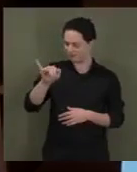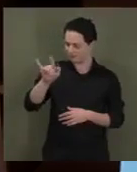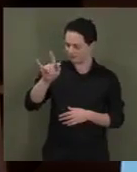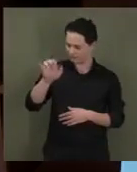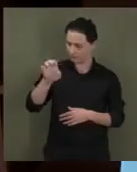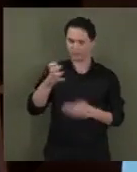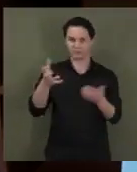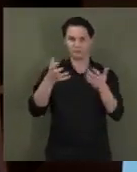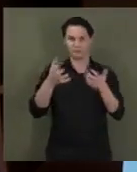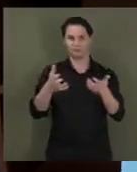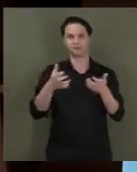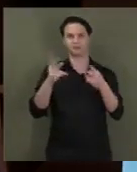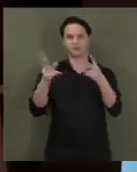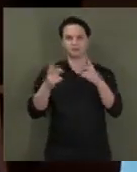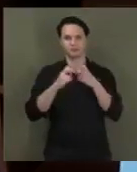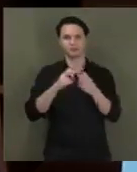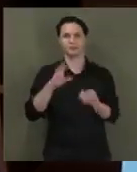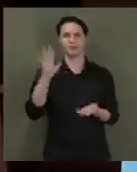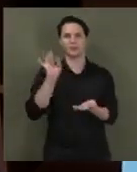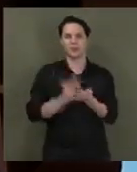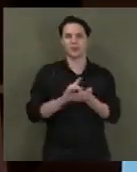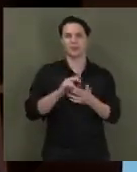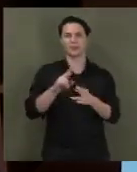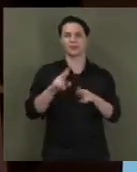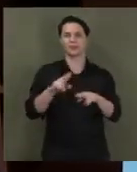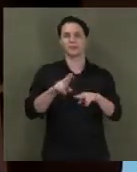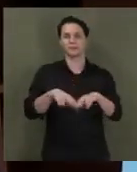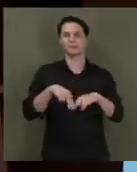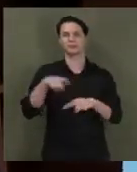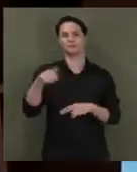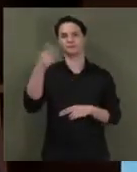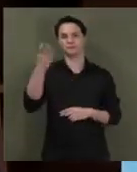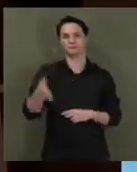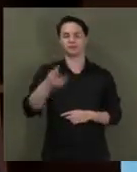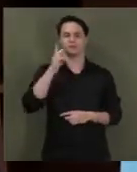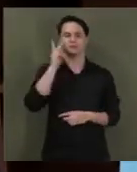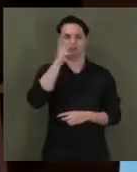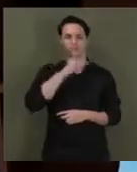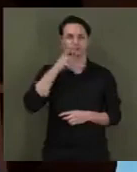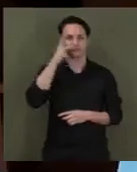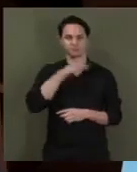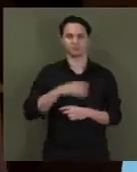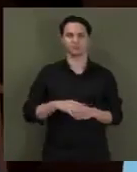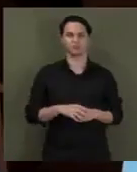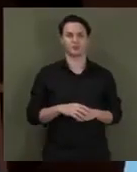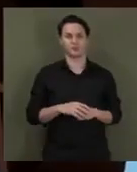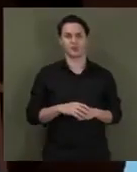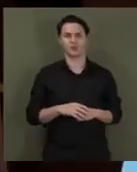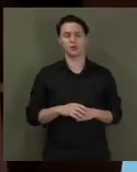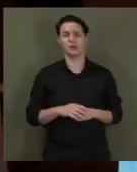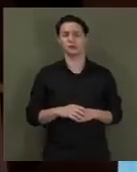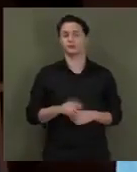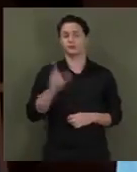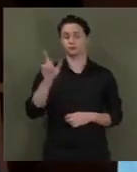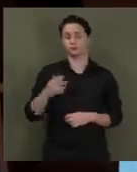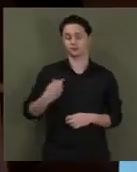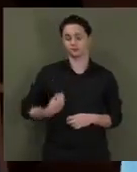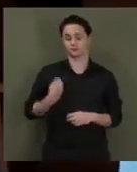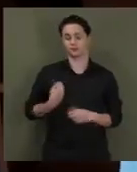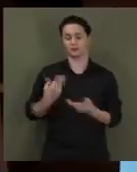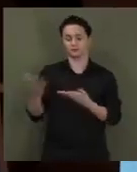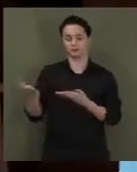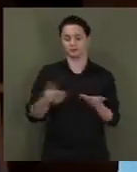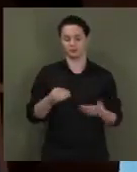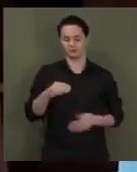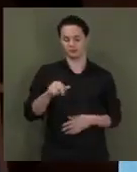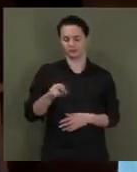mais sincero reconhecimento a este nobre parlamentar. Estiveram presentes Dona